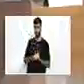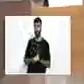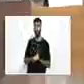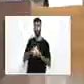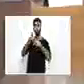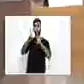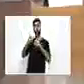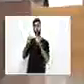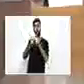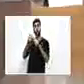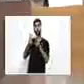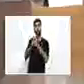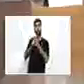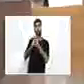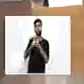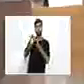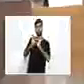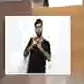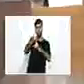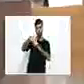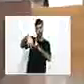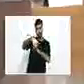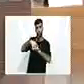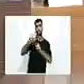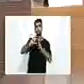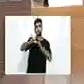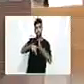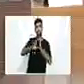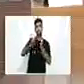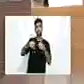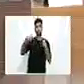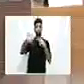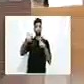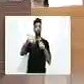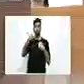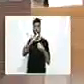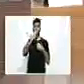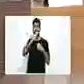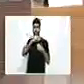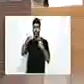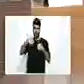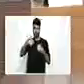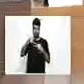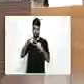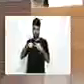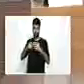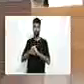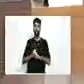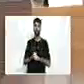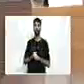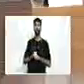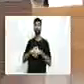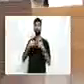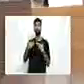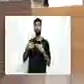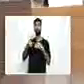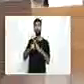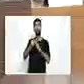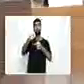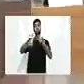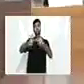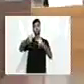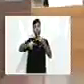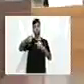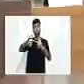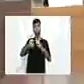fala sobre subvenções sociais que já tá atrasada a gente precisa fazer duas extraordinárias por causa disso no colega na